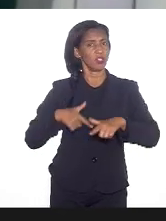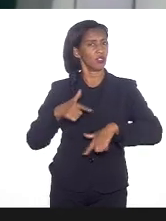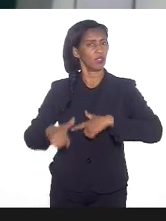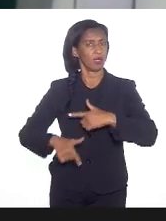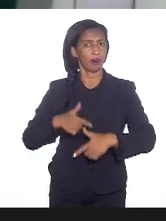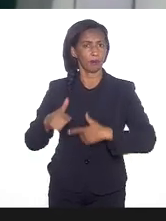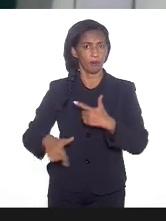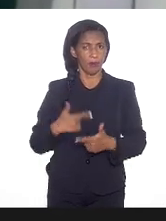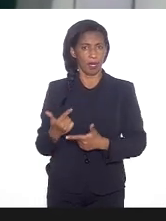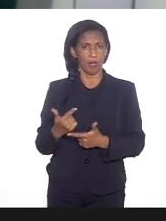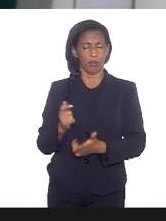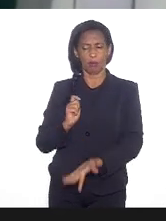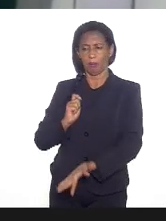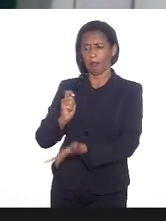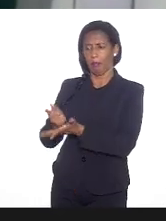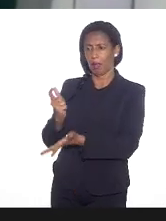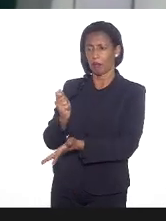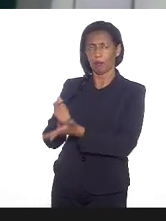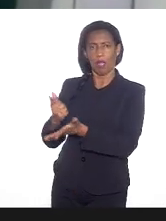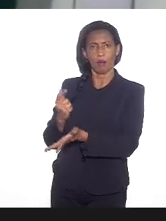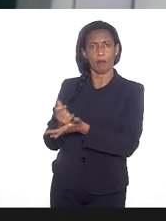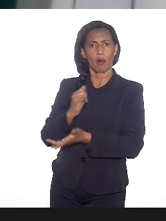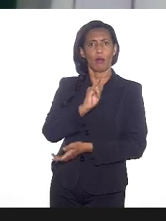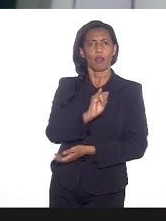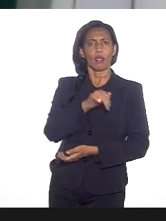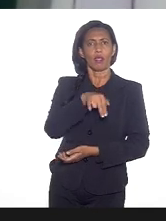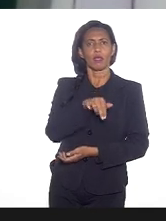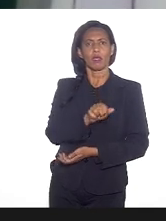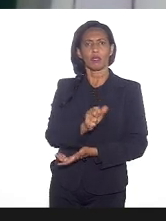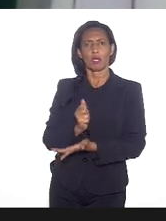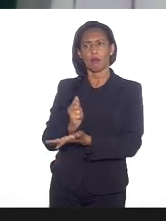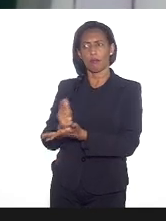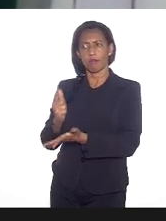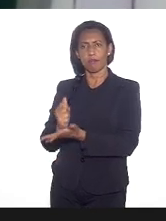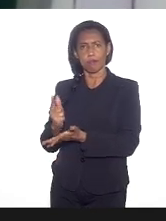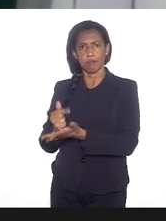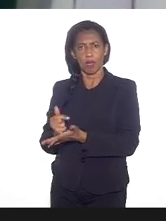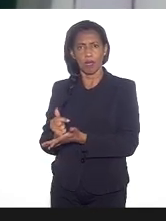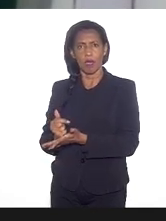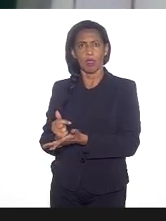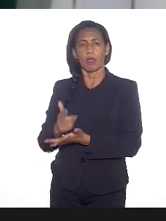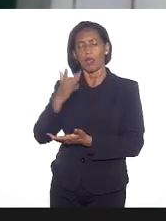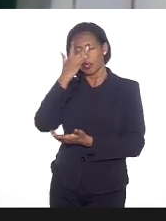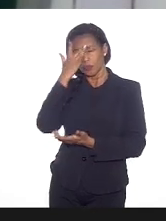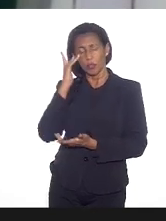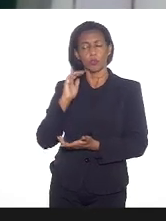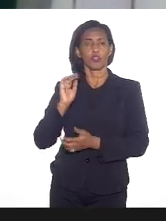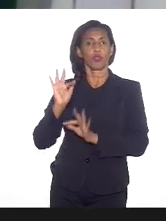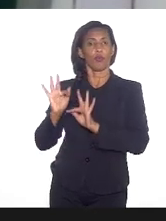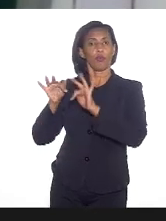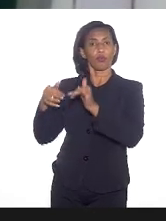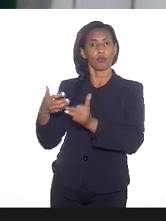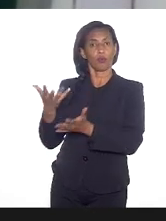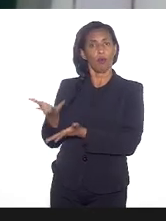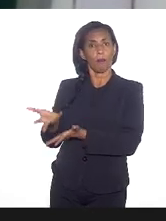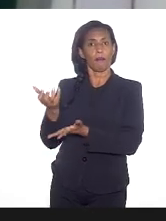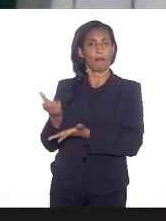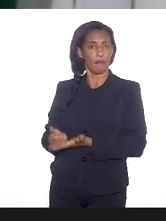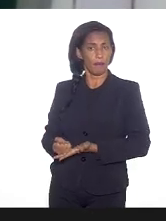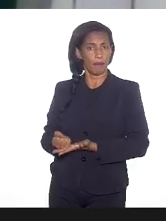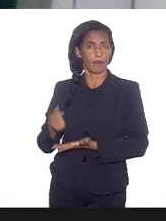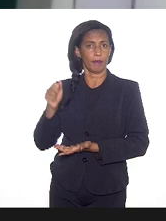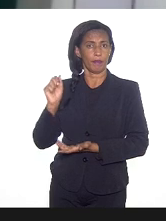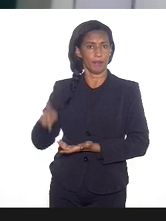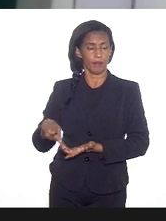trabalham, contribuem para que essa contribuição dê lastro ao pagamento daqueles que já trabalharam e assim sucessivamente. Então, a